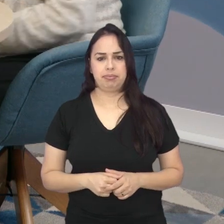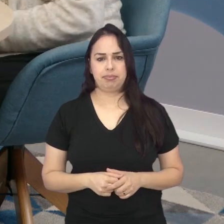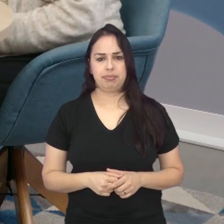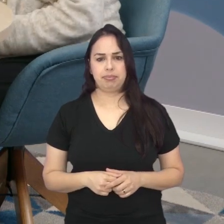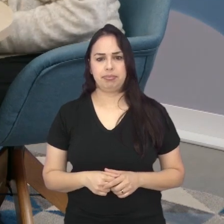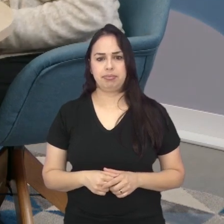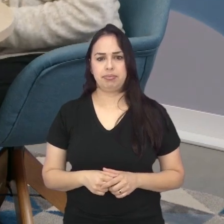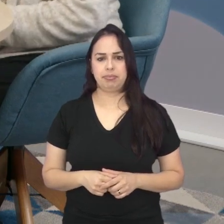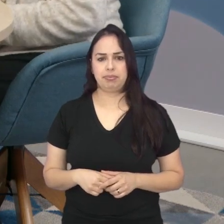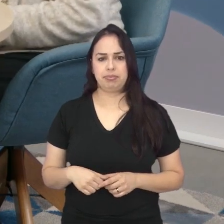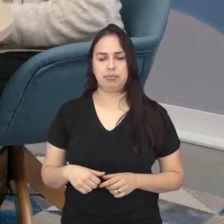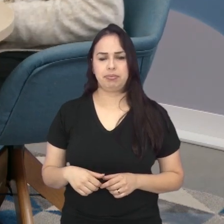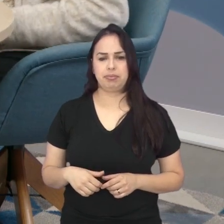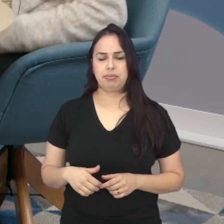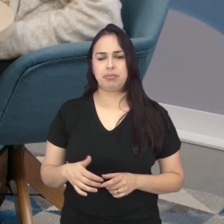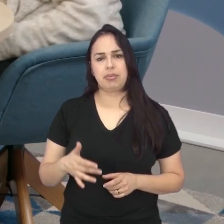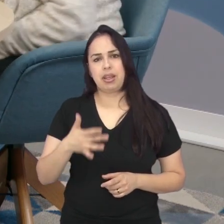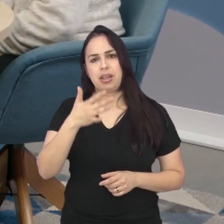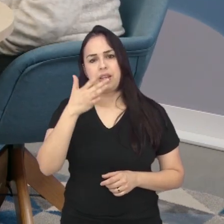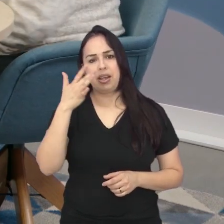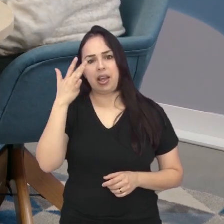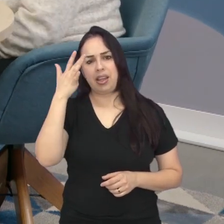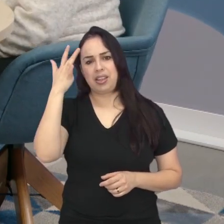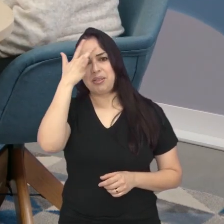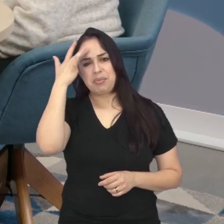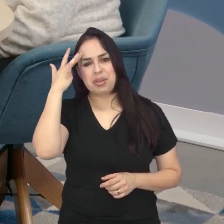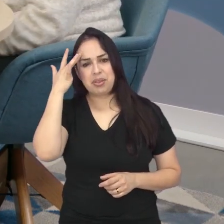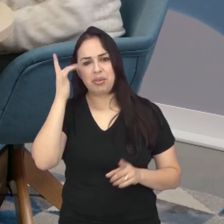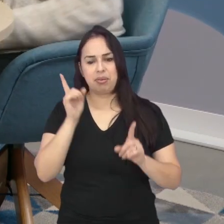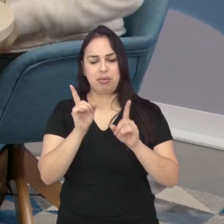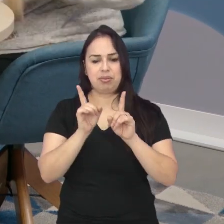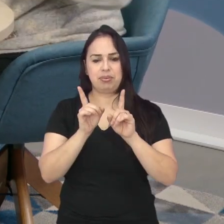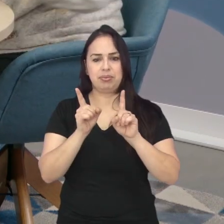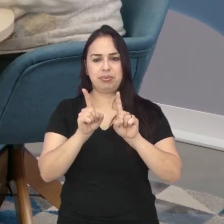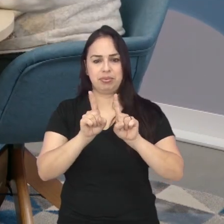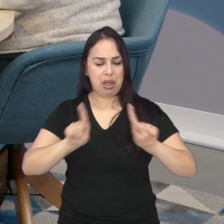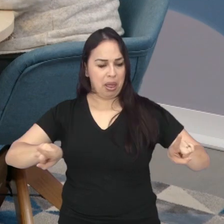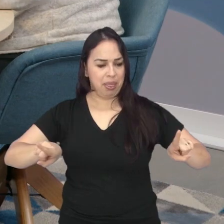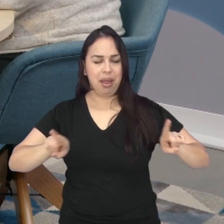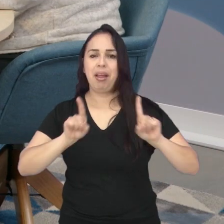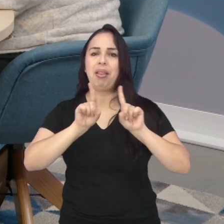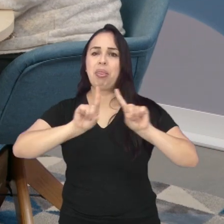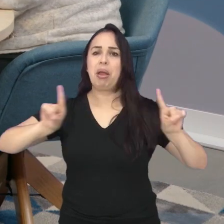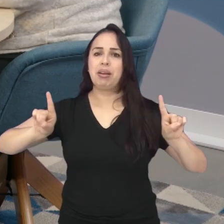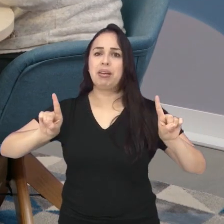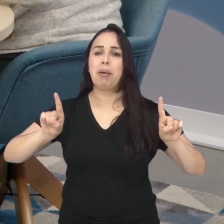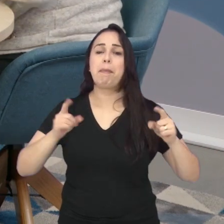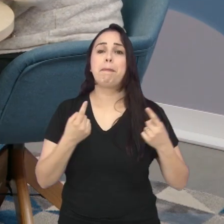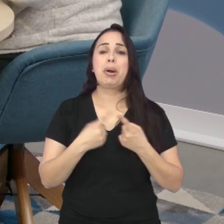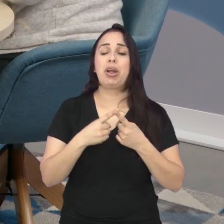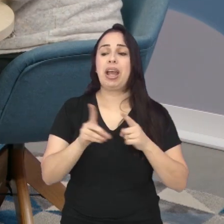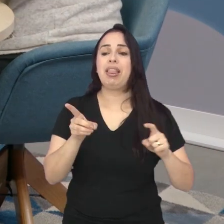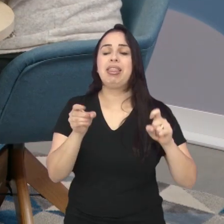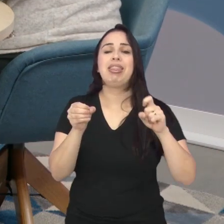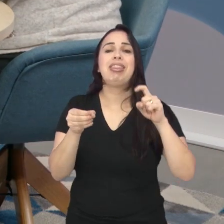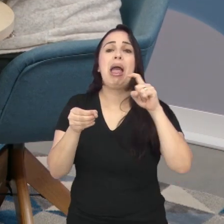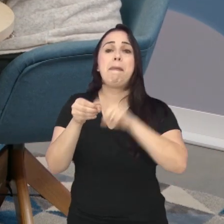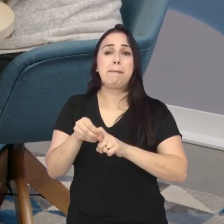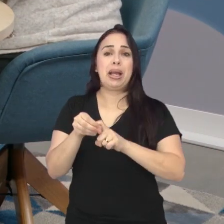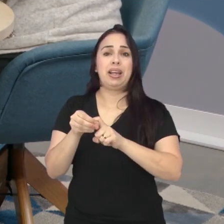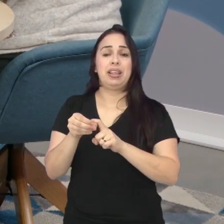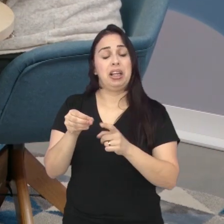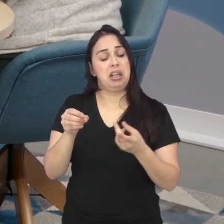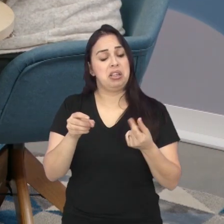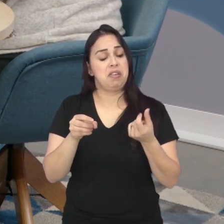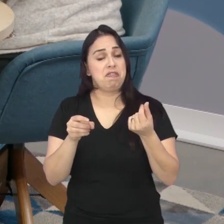Natália, muitas pessoas não terminam um relacionamento, aí a gente vai falar daqui a pouquinho sobre essa dependência, né? Tem uma